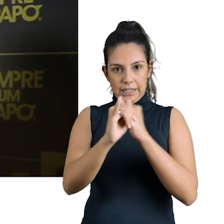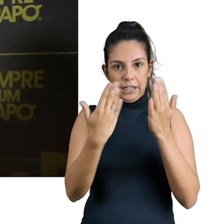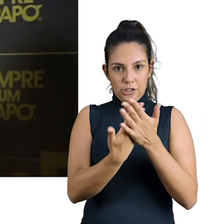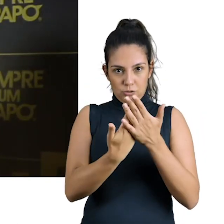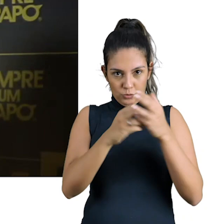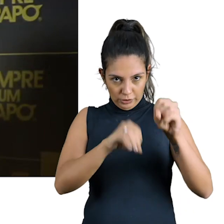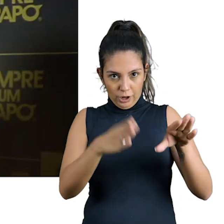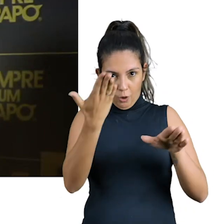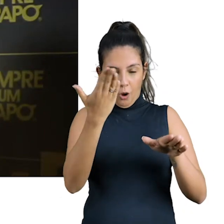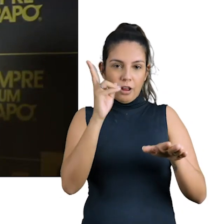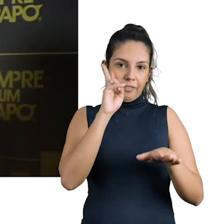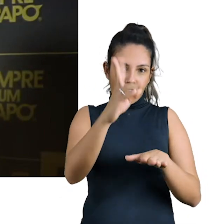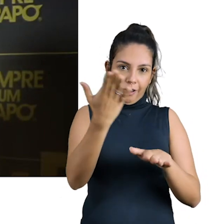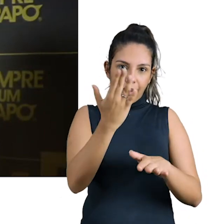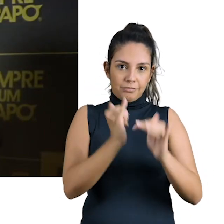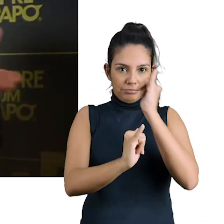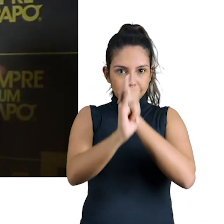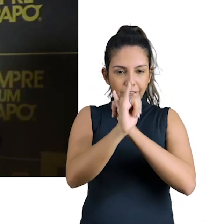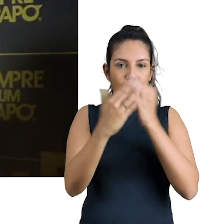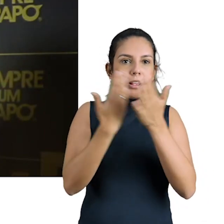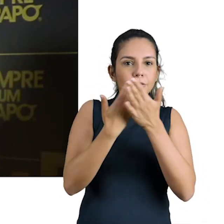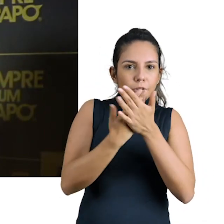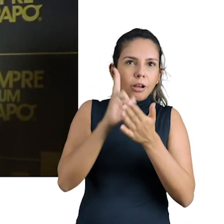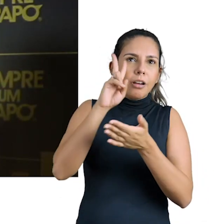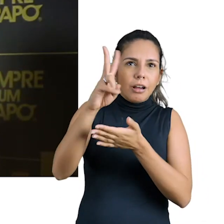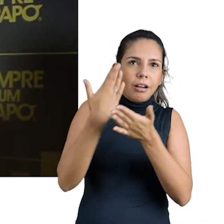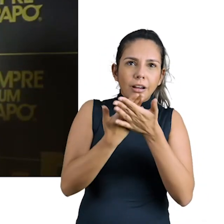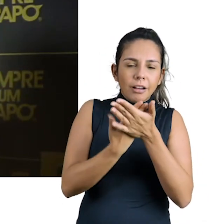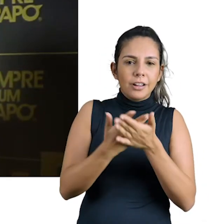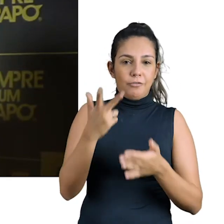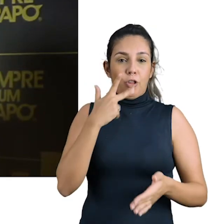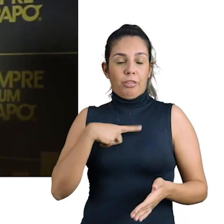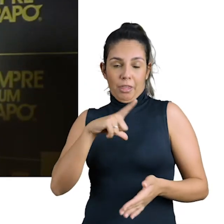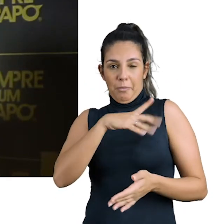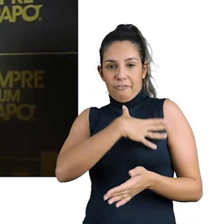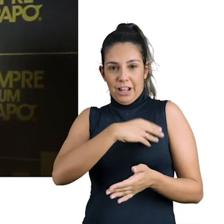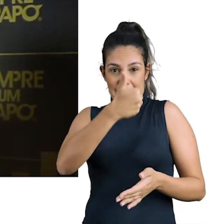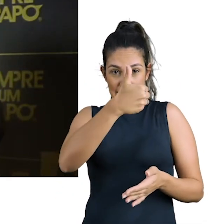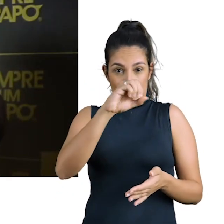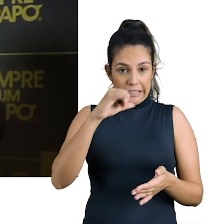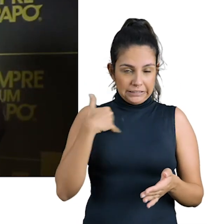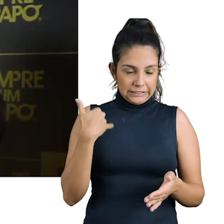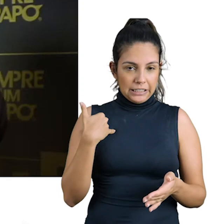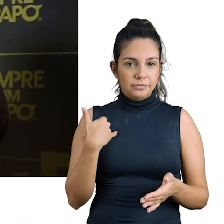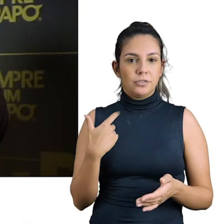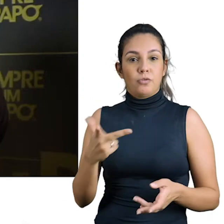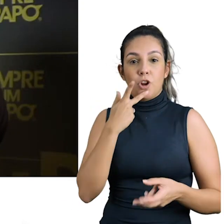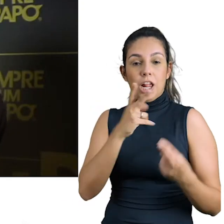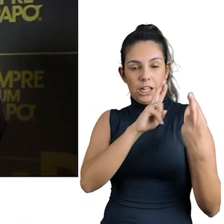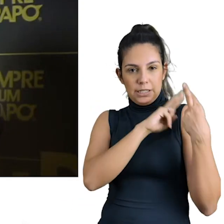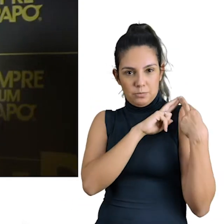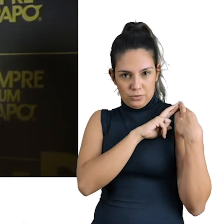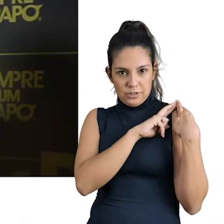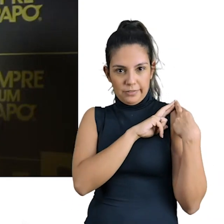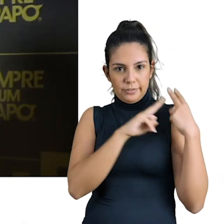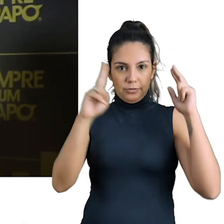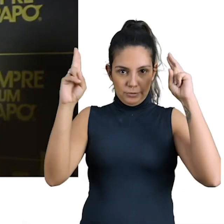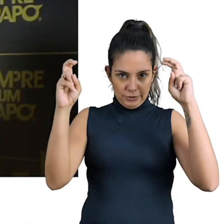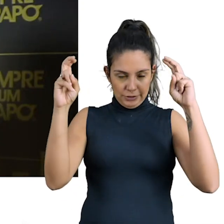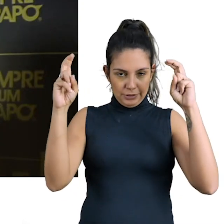da aula que está acontecendo, eu acompanho, tem Manuela, que você sabe que tem 10 anos, os responsáveis,